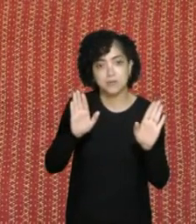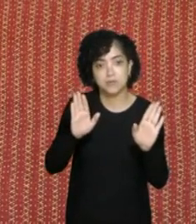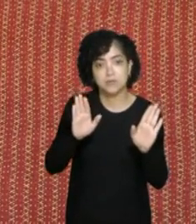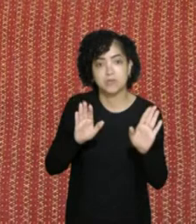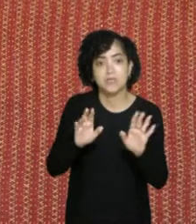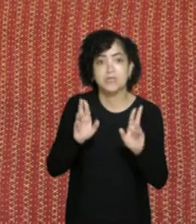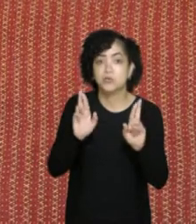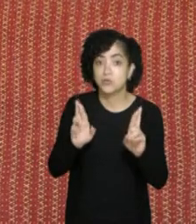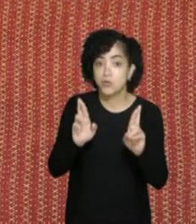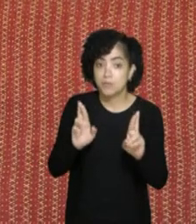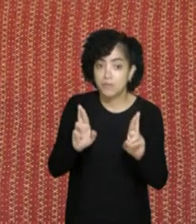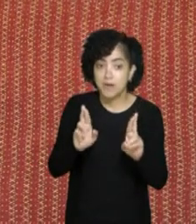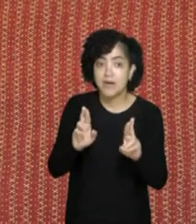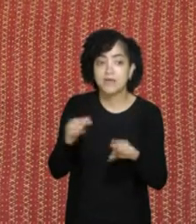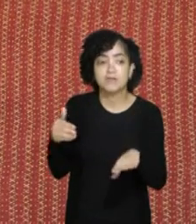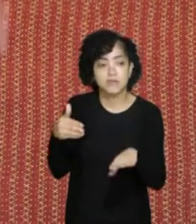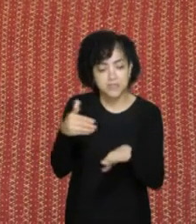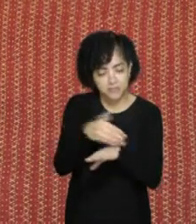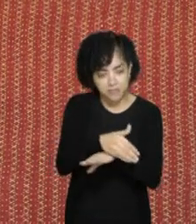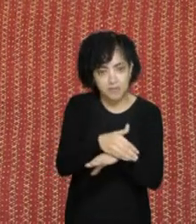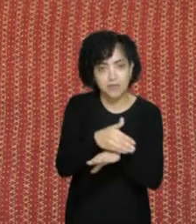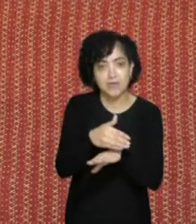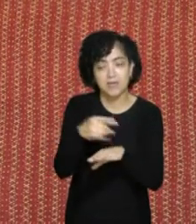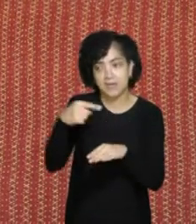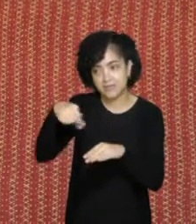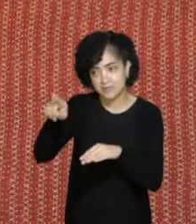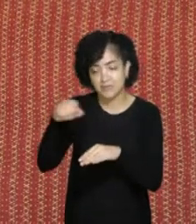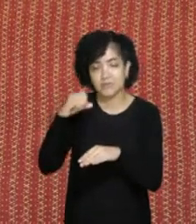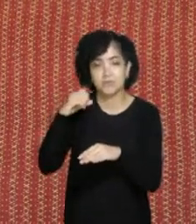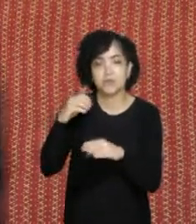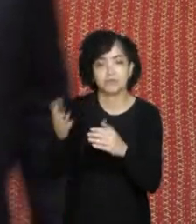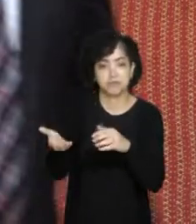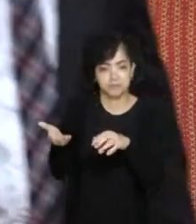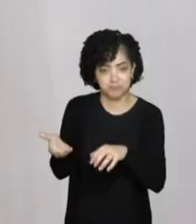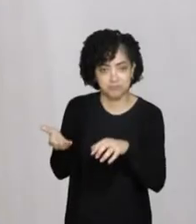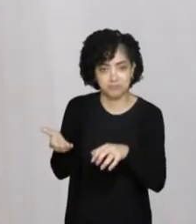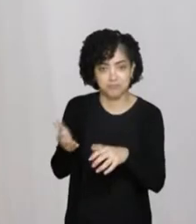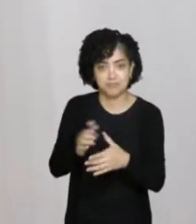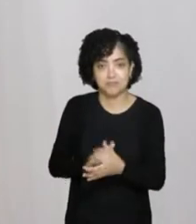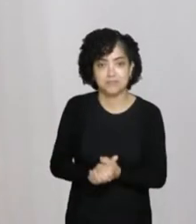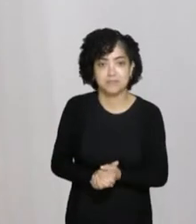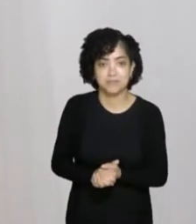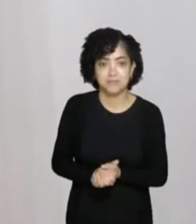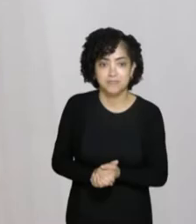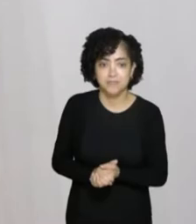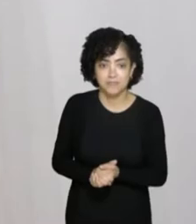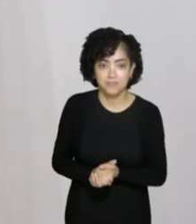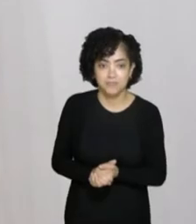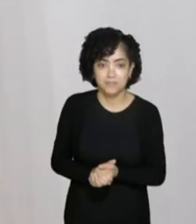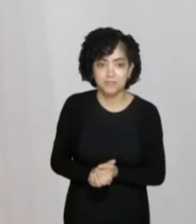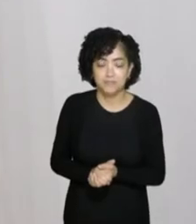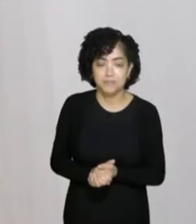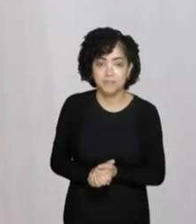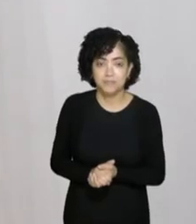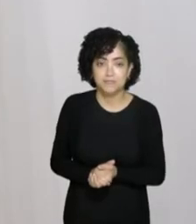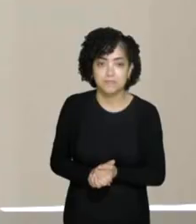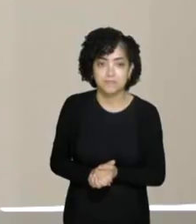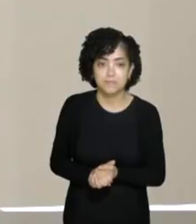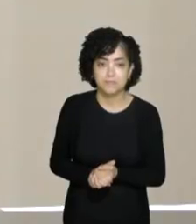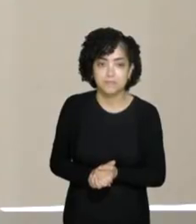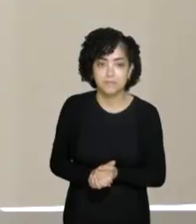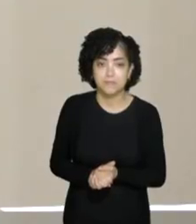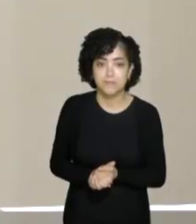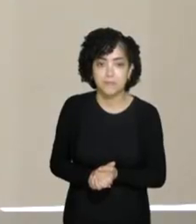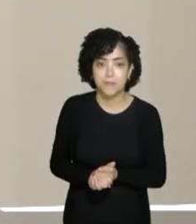que você vá para lá e eu vá para o Senado. Seja bem-vindo, tá bom? Obrigado, deputado Kennedy. Concedo ainda a